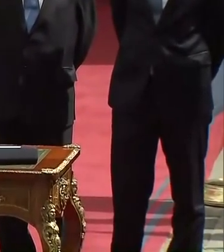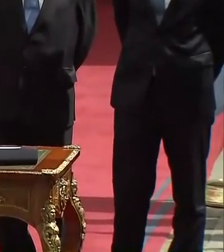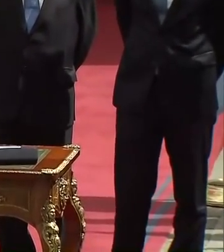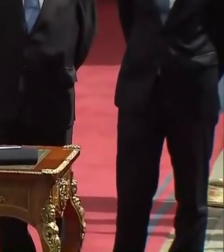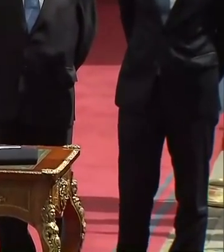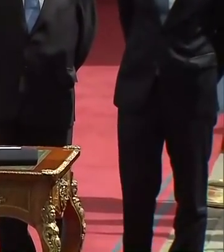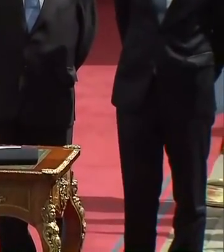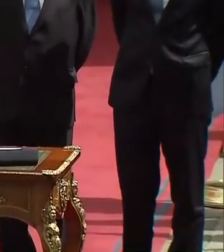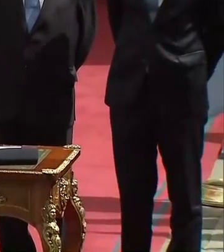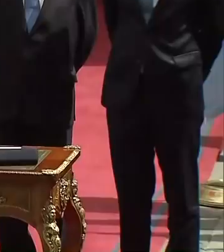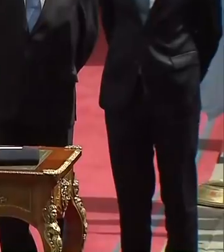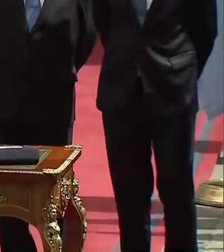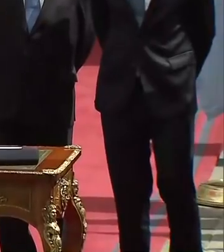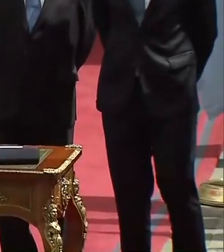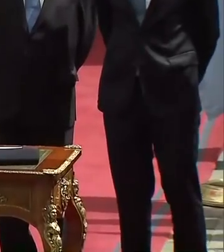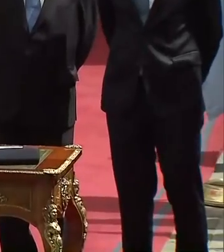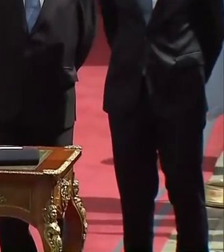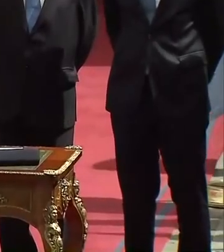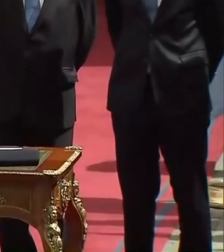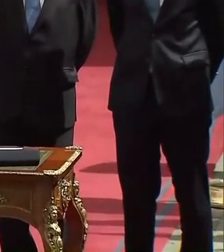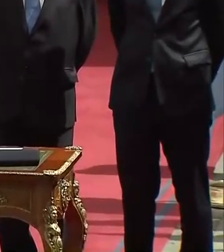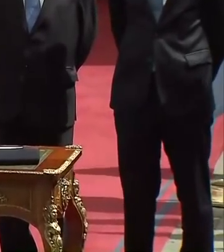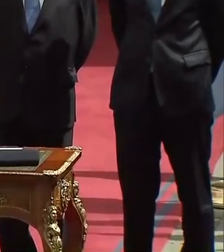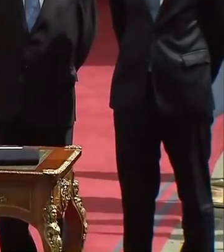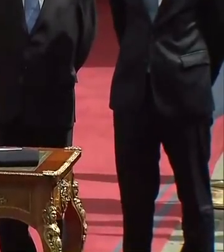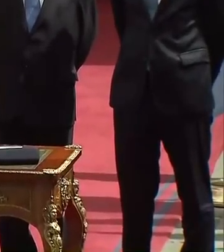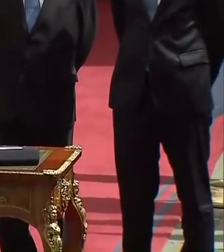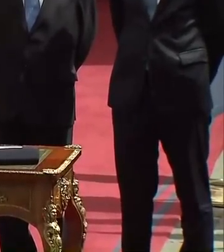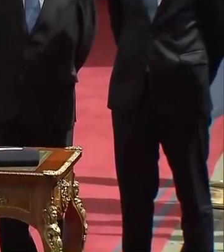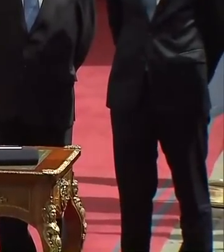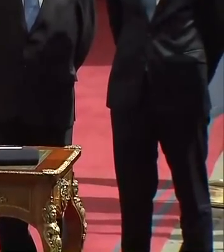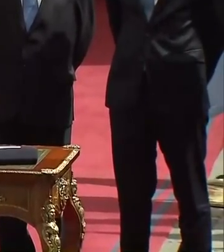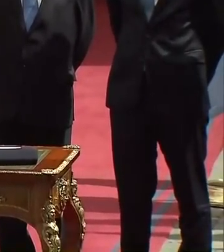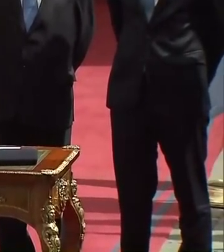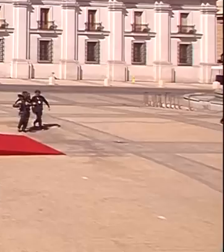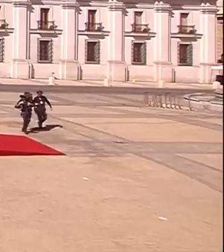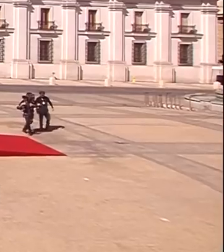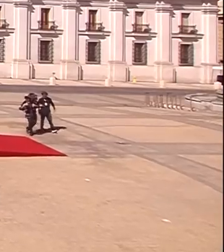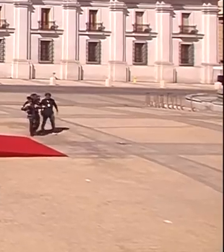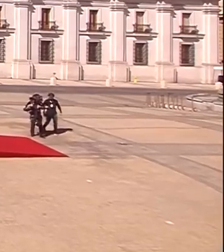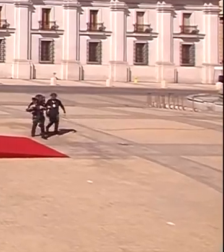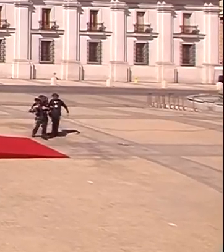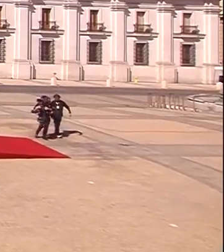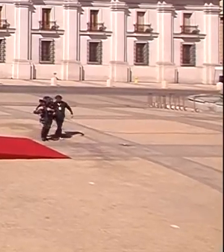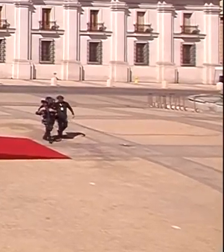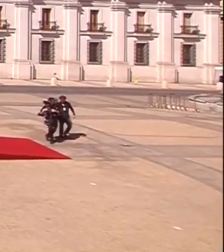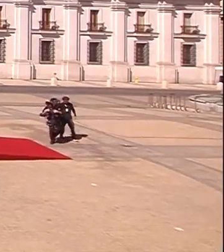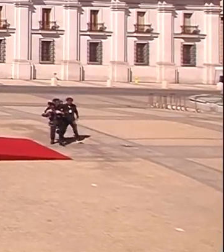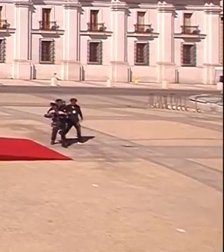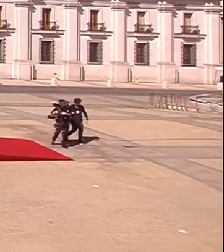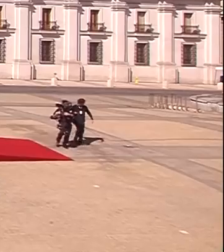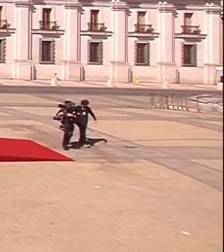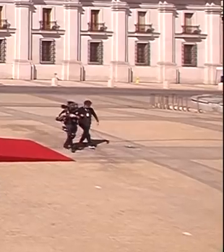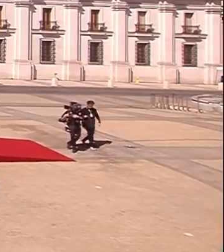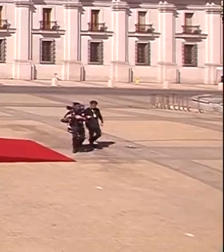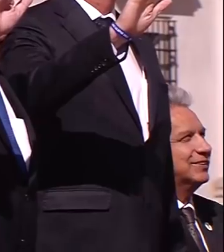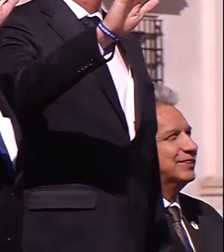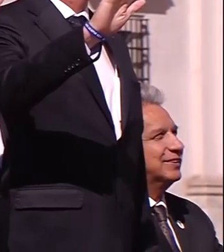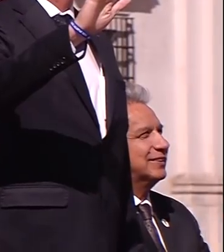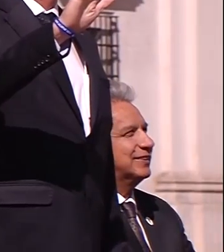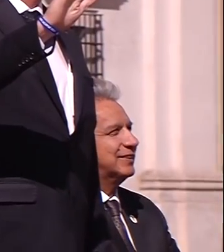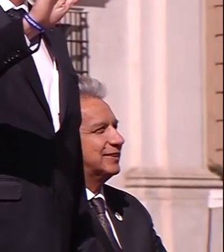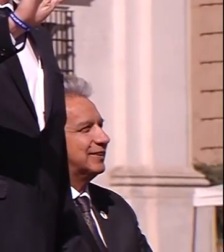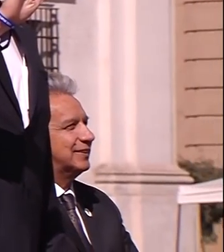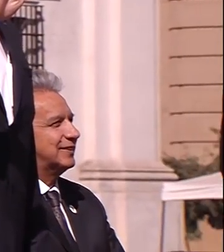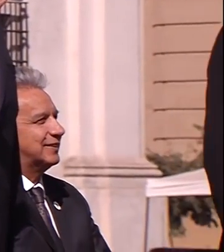como Argentina, Colômbia, Paraguai e Peru, ele assinou a Declaração de Santiago. O documento tem uma proposta para a criação do